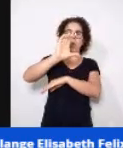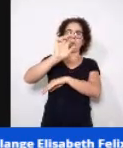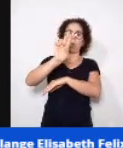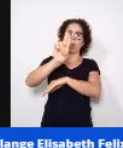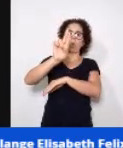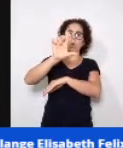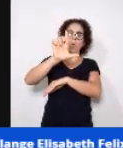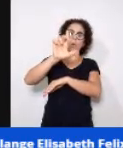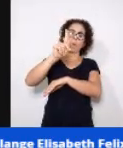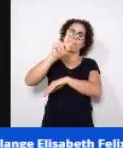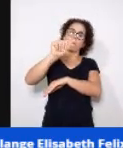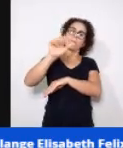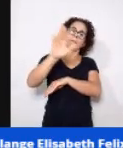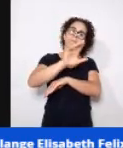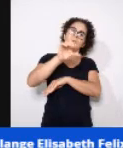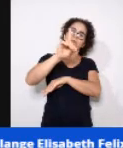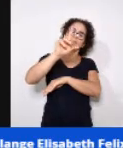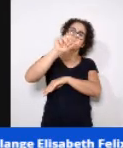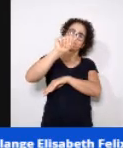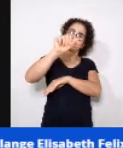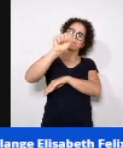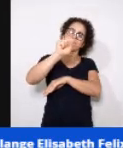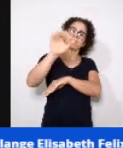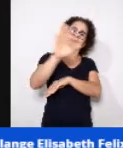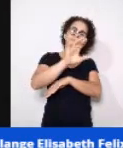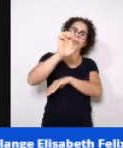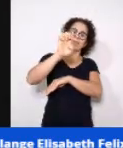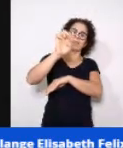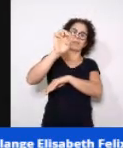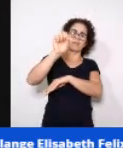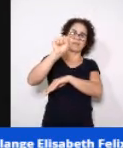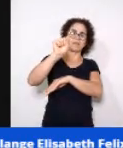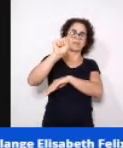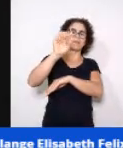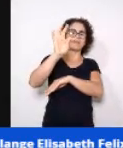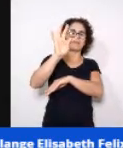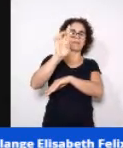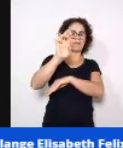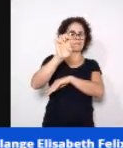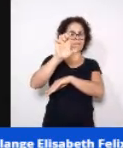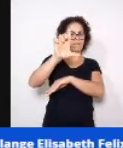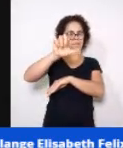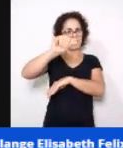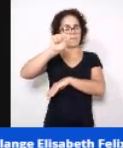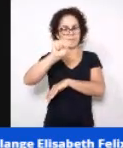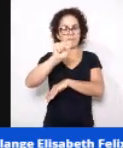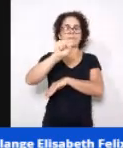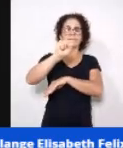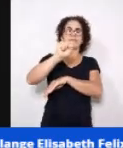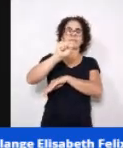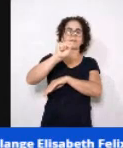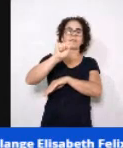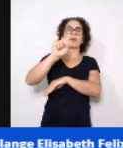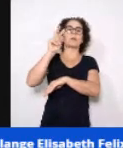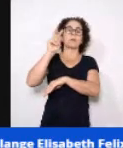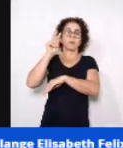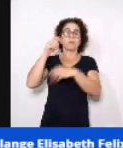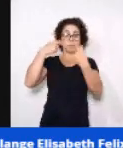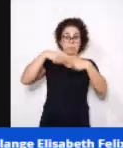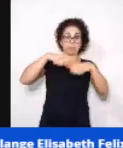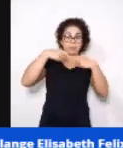da tristeza para saber o que é felicidade. Eu preciso passar pelo medo para ativar a minha coragem.